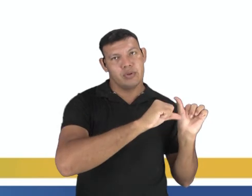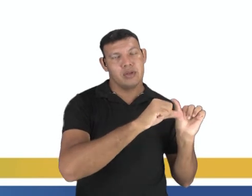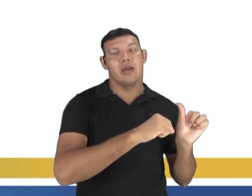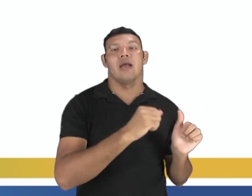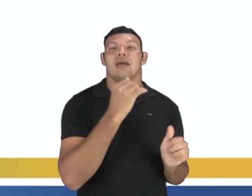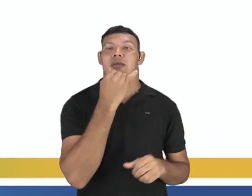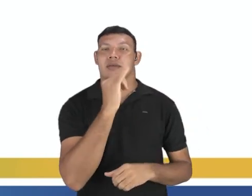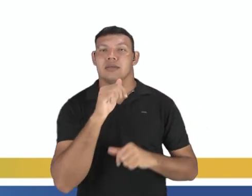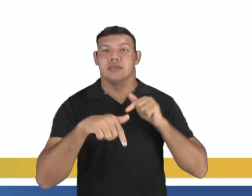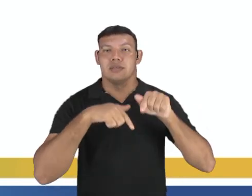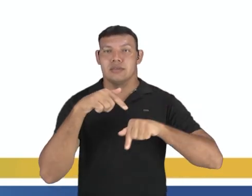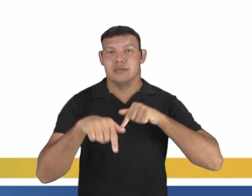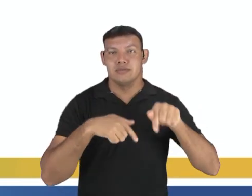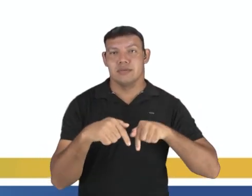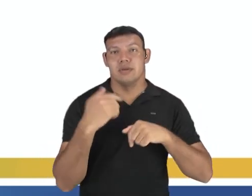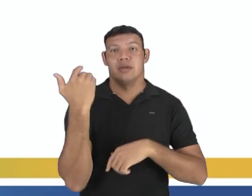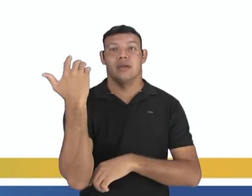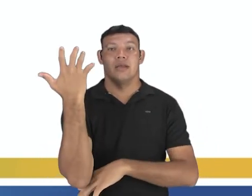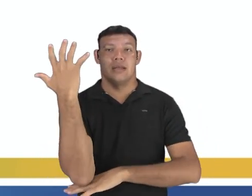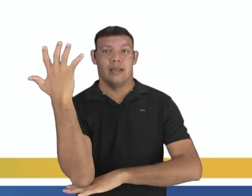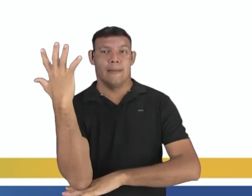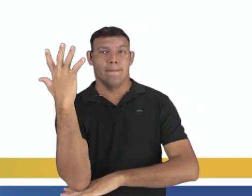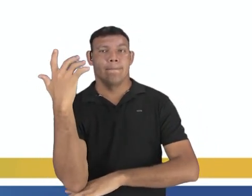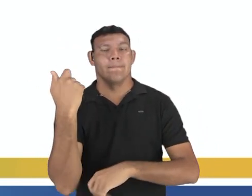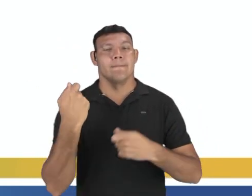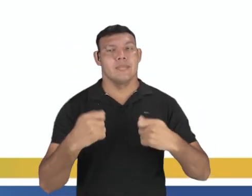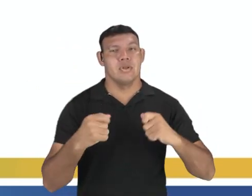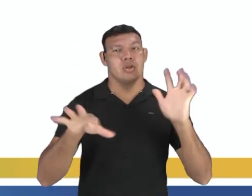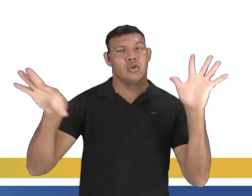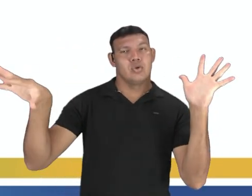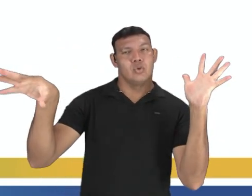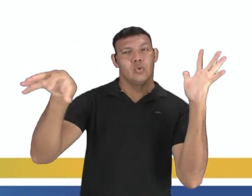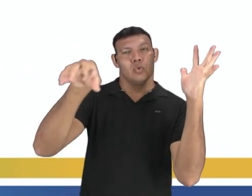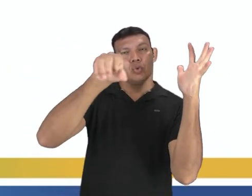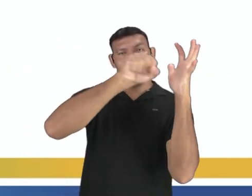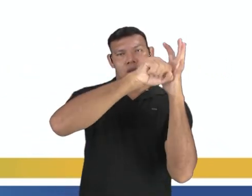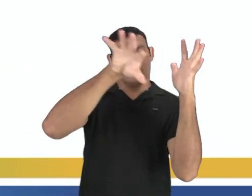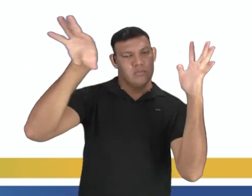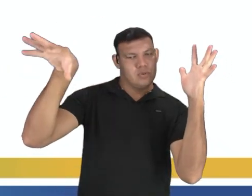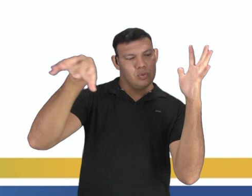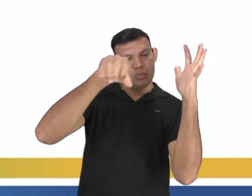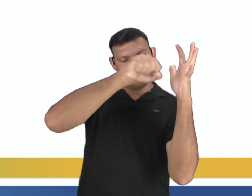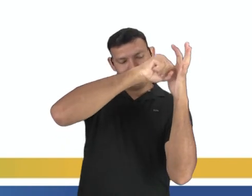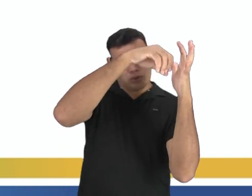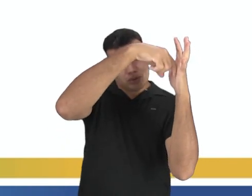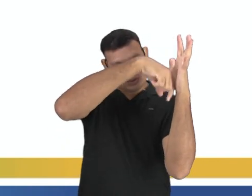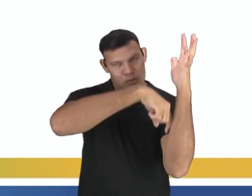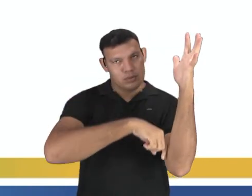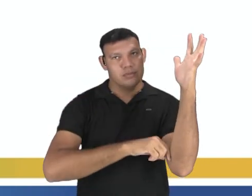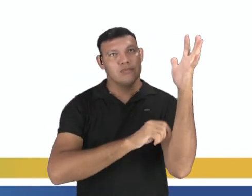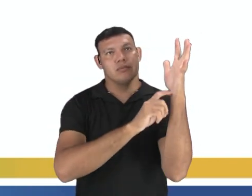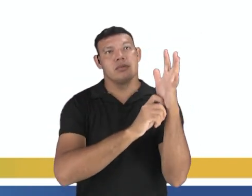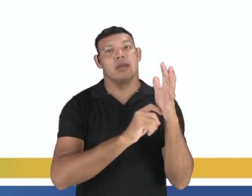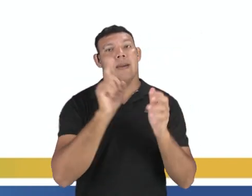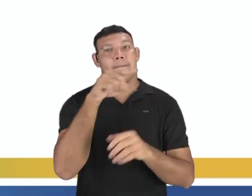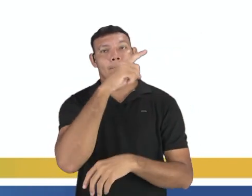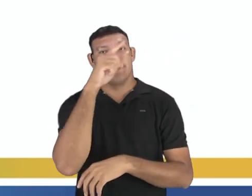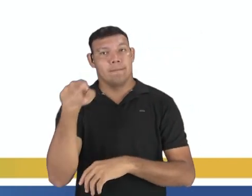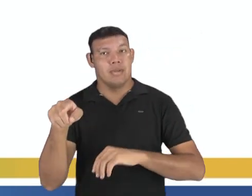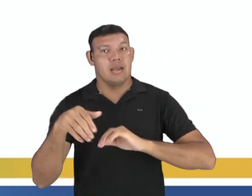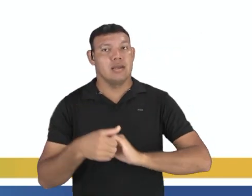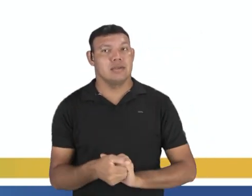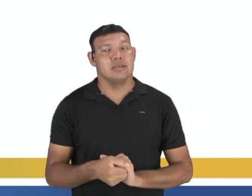é transformada em energia química. Para isso, as plantas precisam consumir para produzir e, ao final,